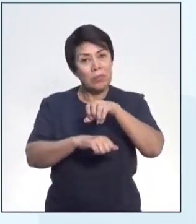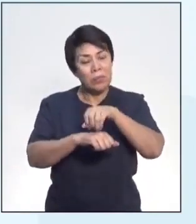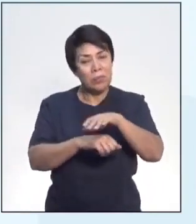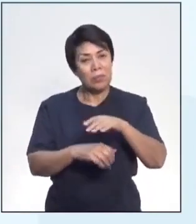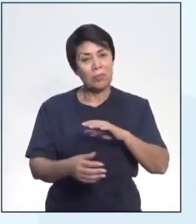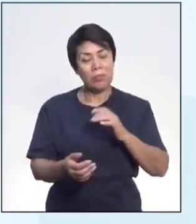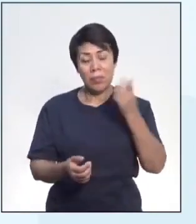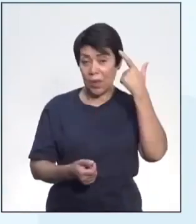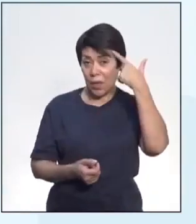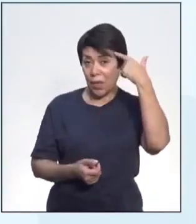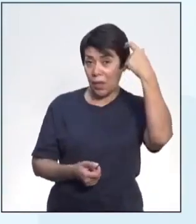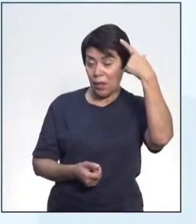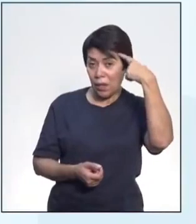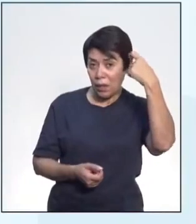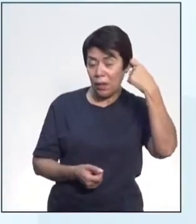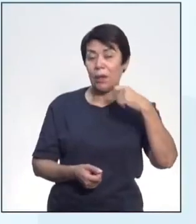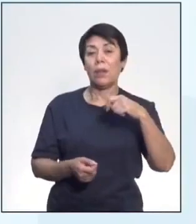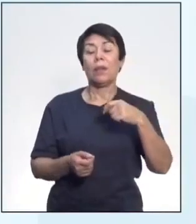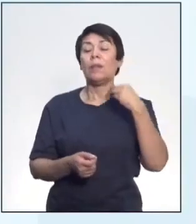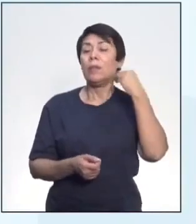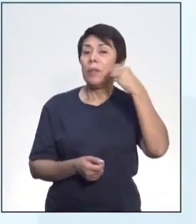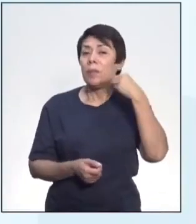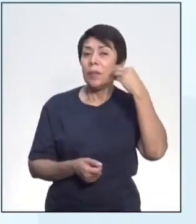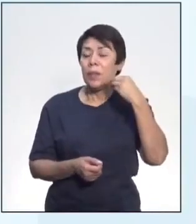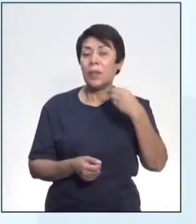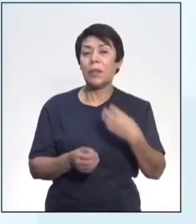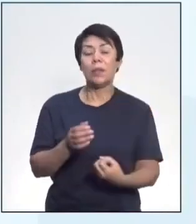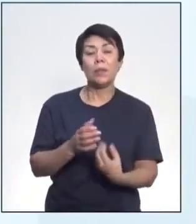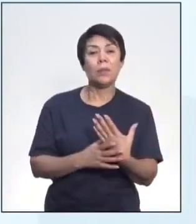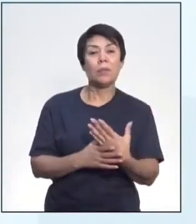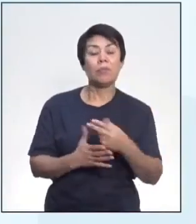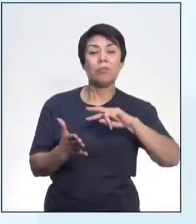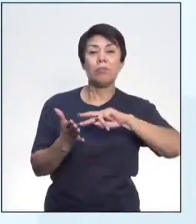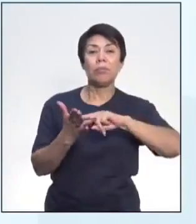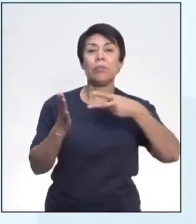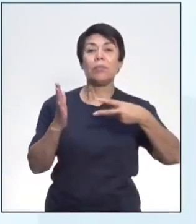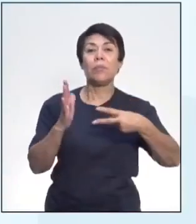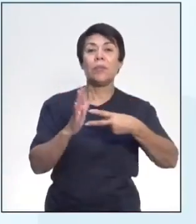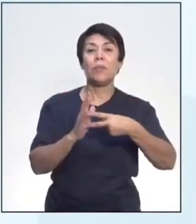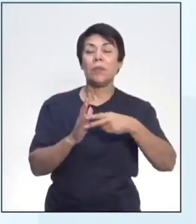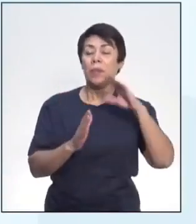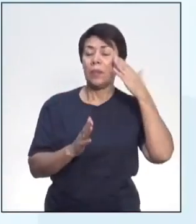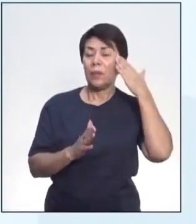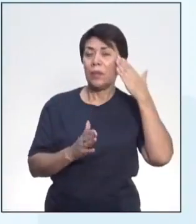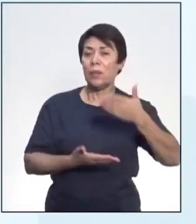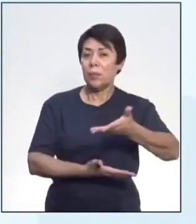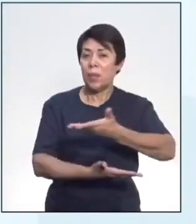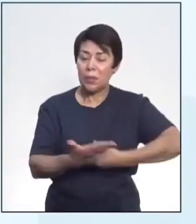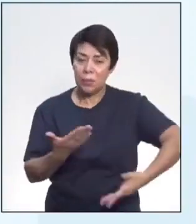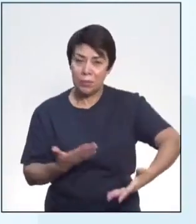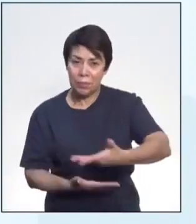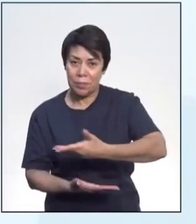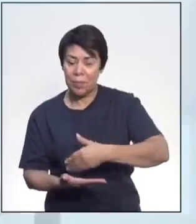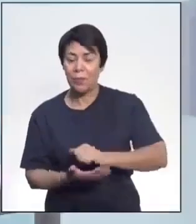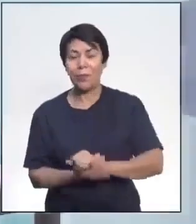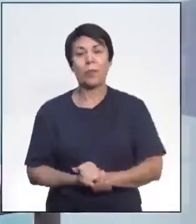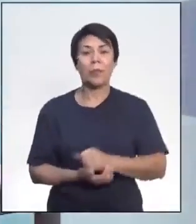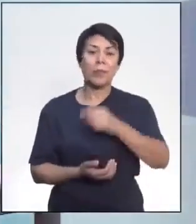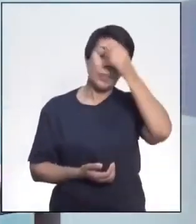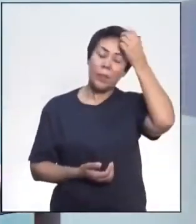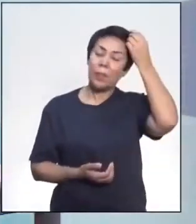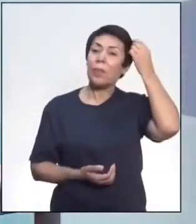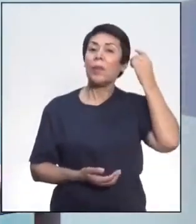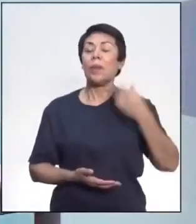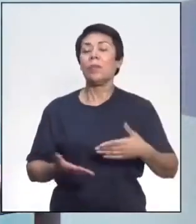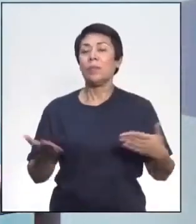informações, ideias, experiência e produzir sentido que leva ao entendimento mútuo. Para isso, vamos